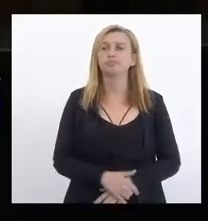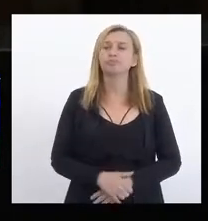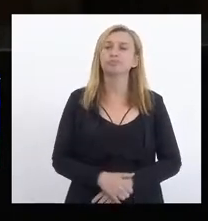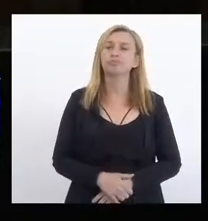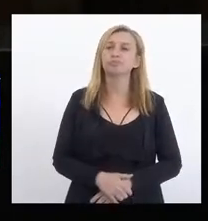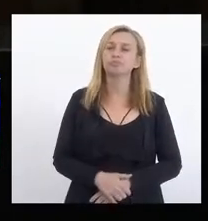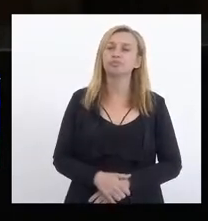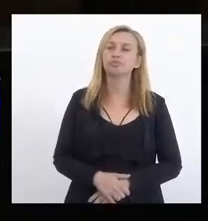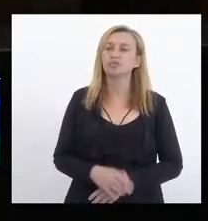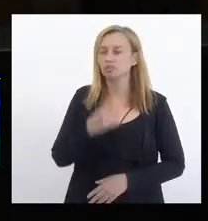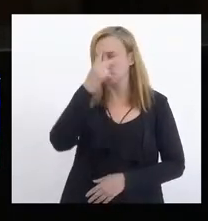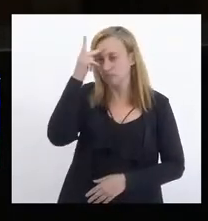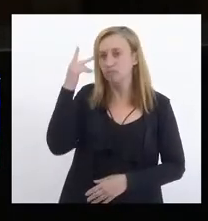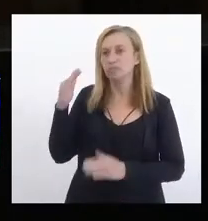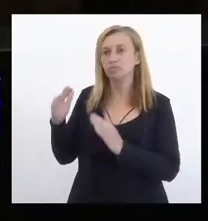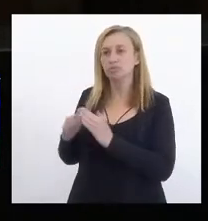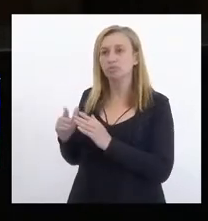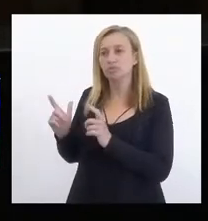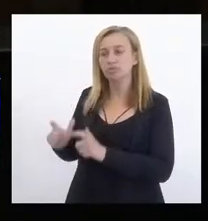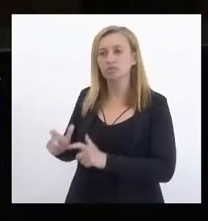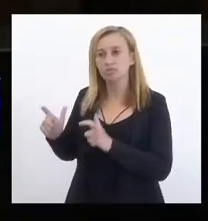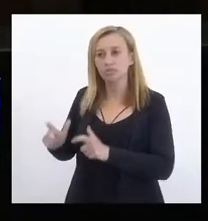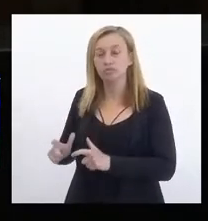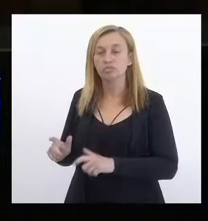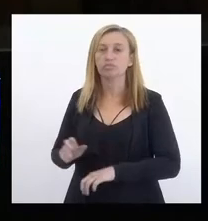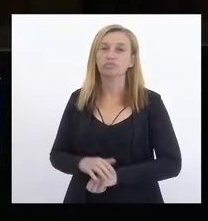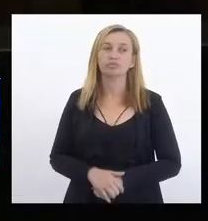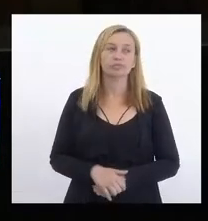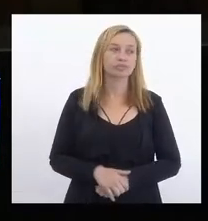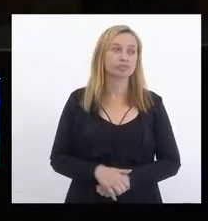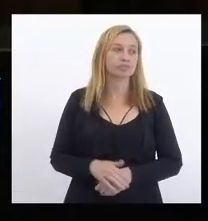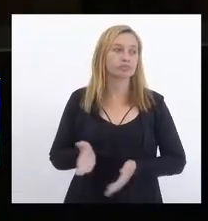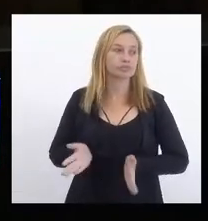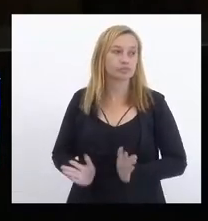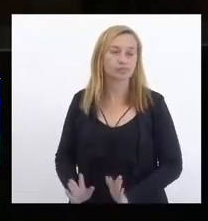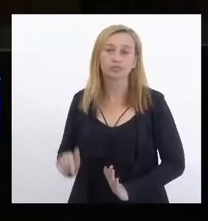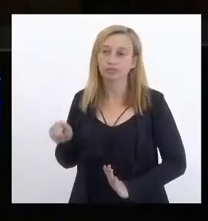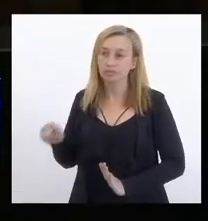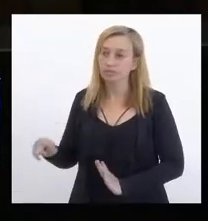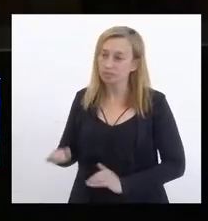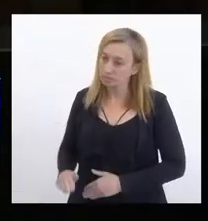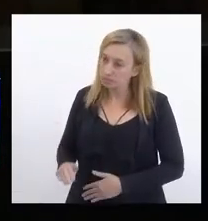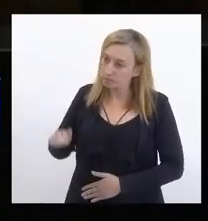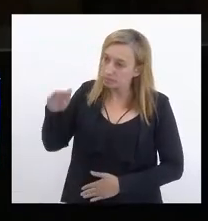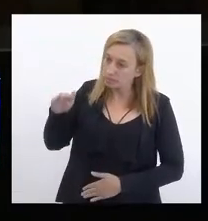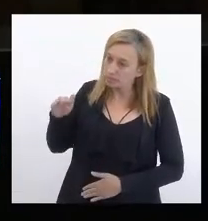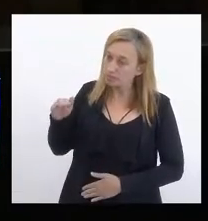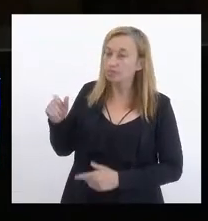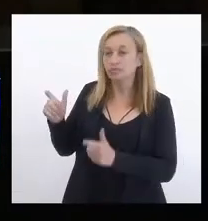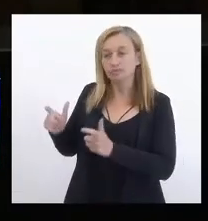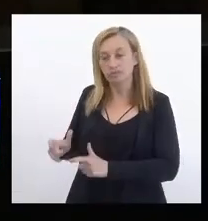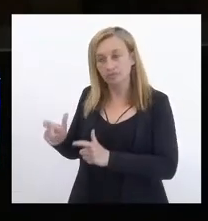os moradores, aqueles que nasceram, foram criados,